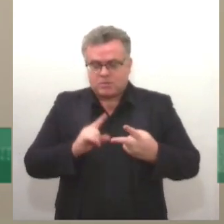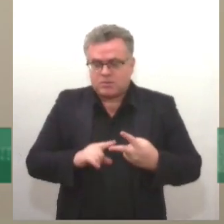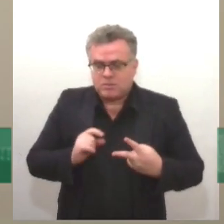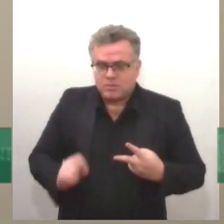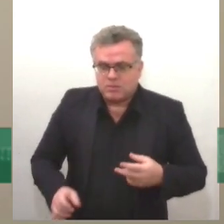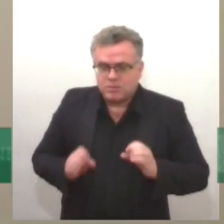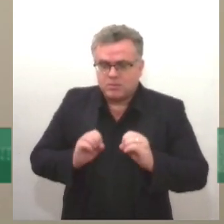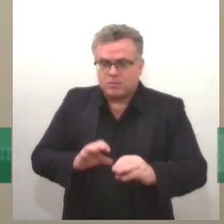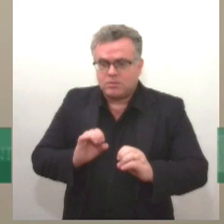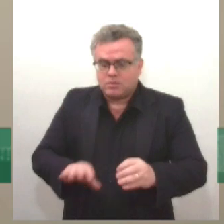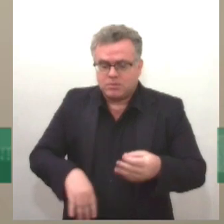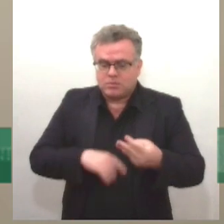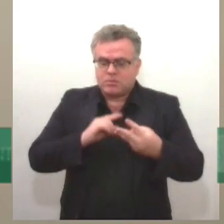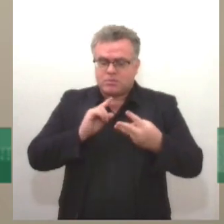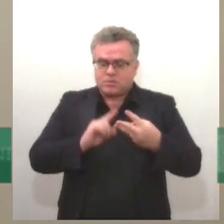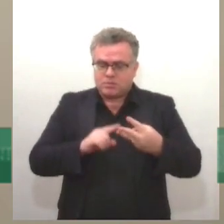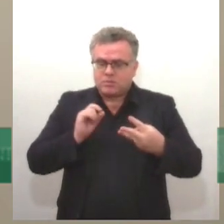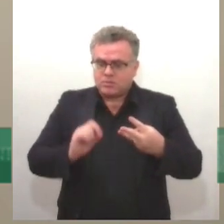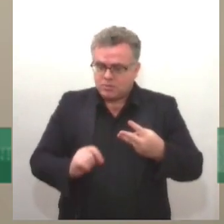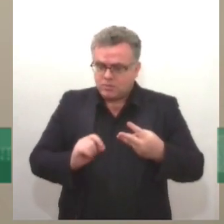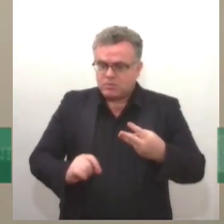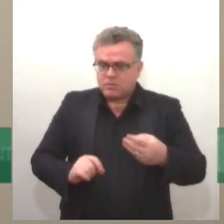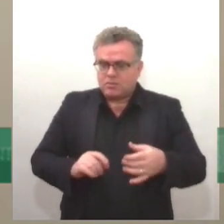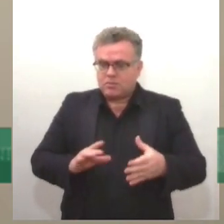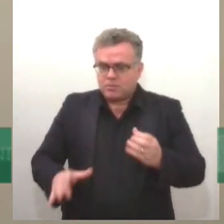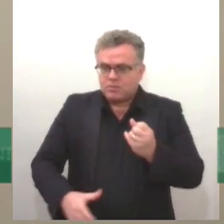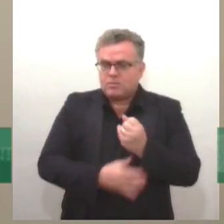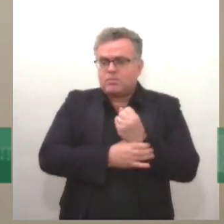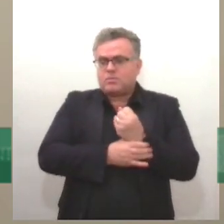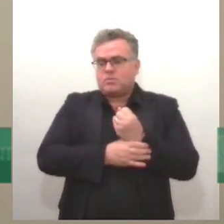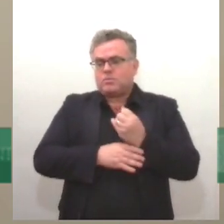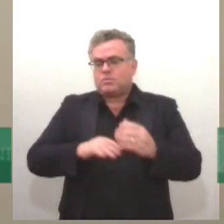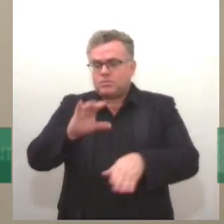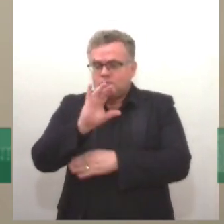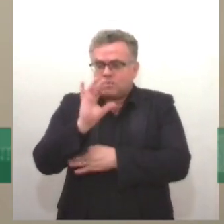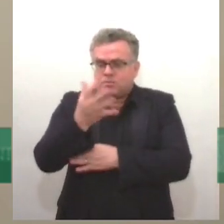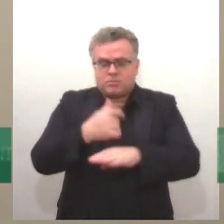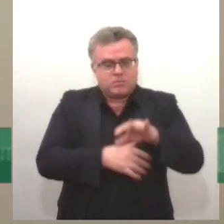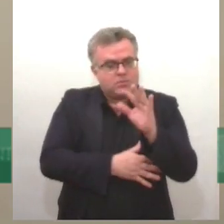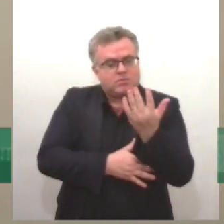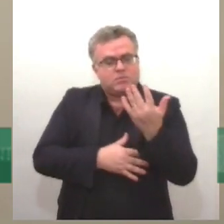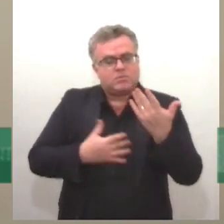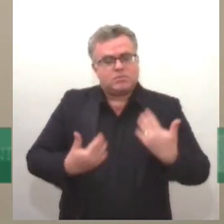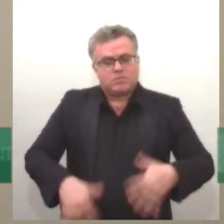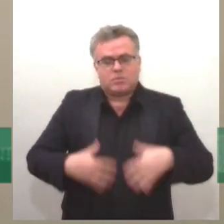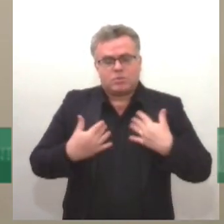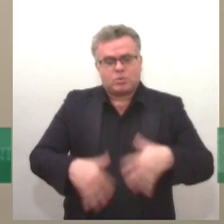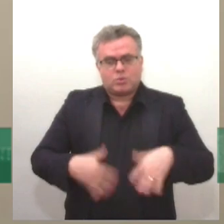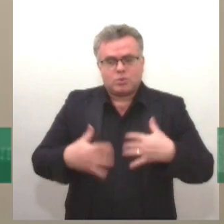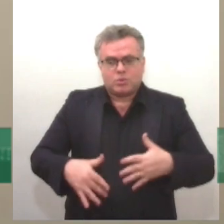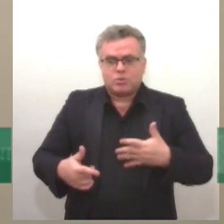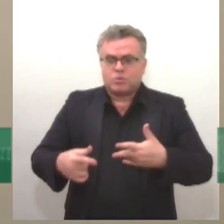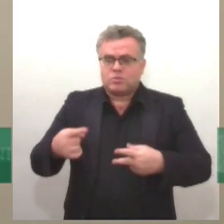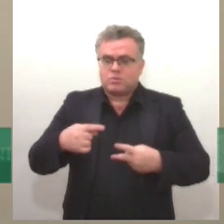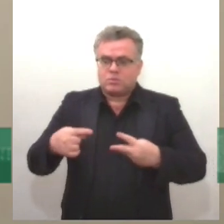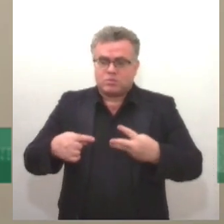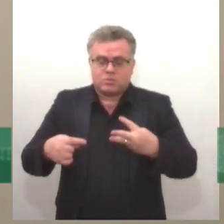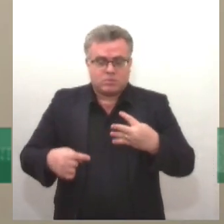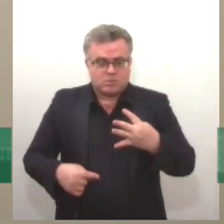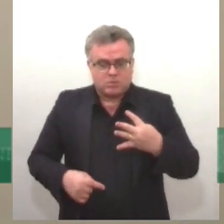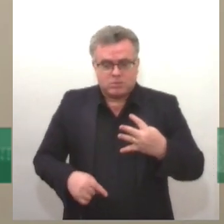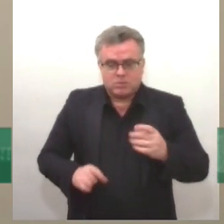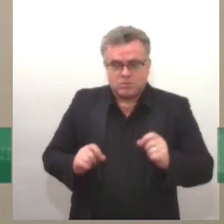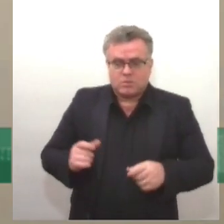educação, proteção ao meio ambiente. Então, são funções estatais que são essenciais para